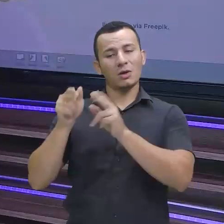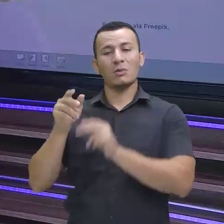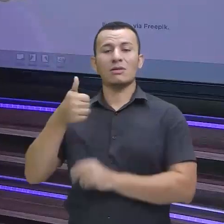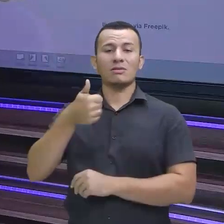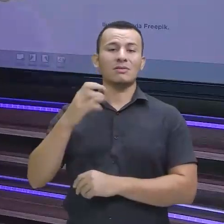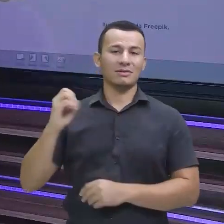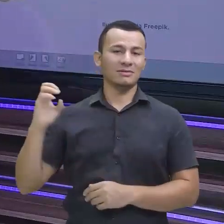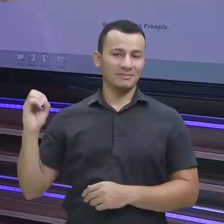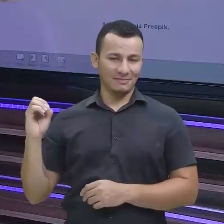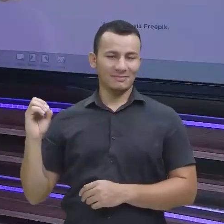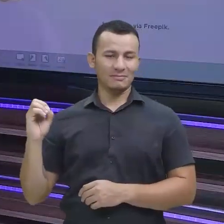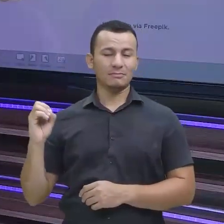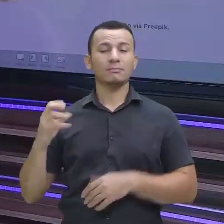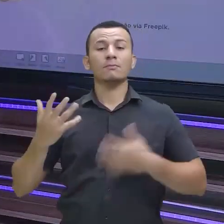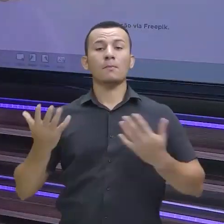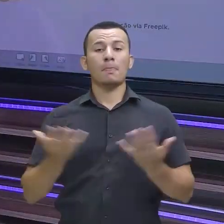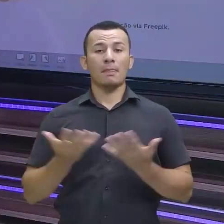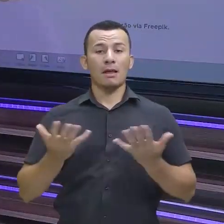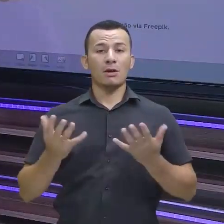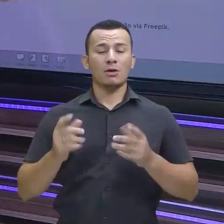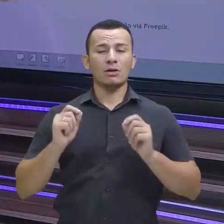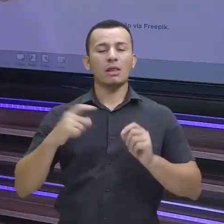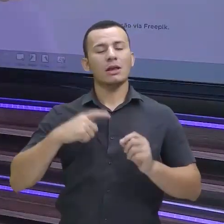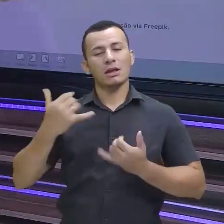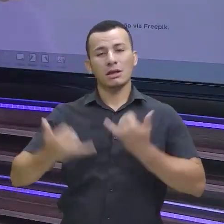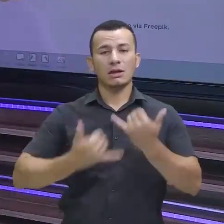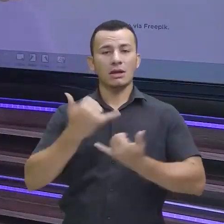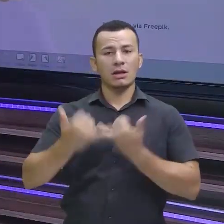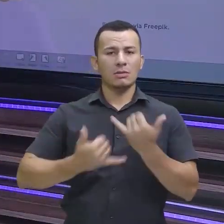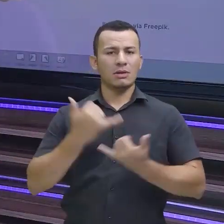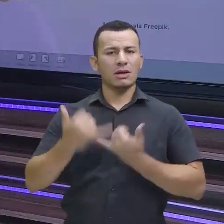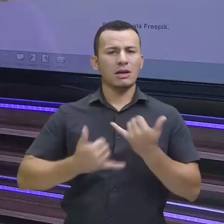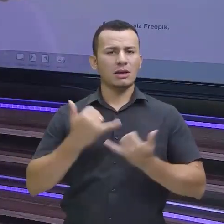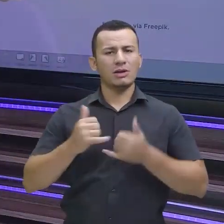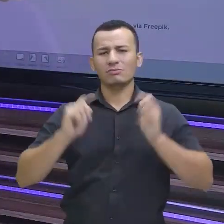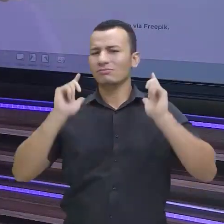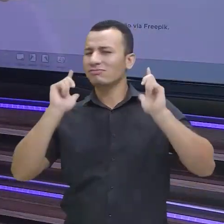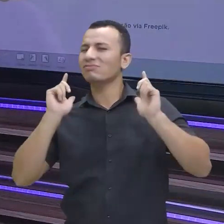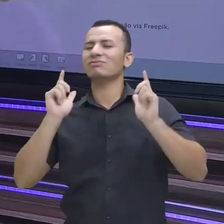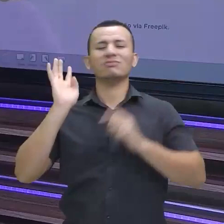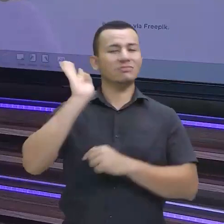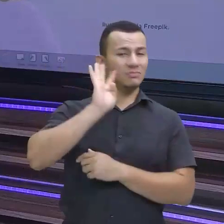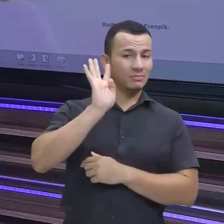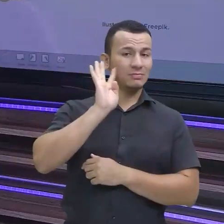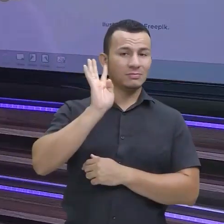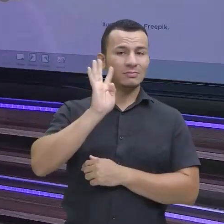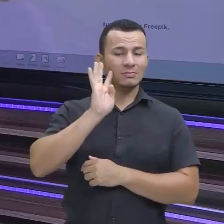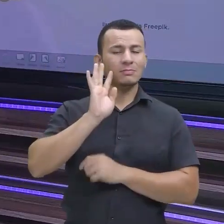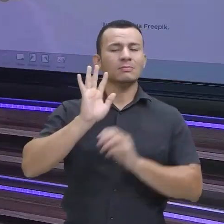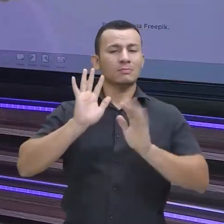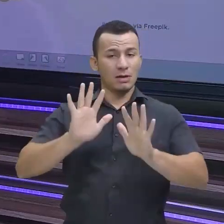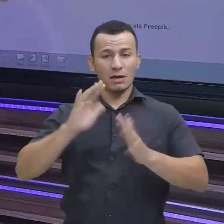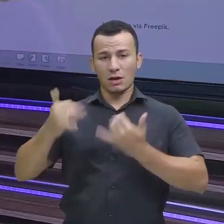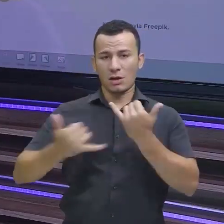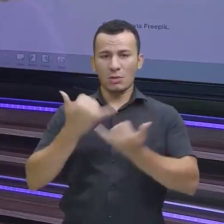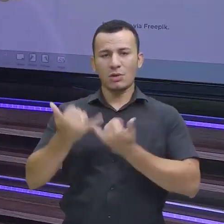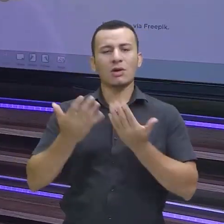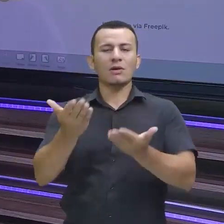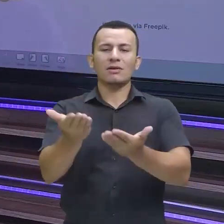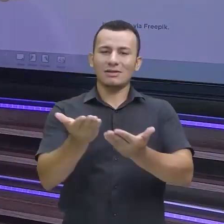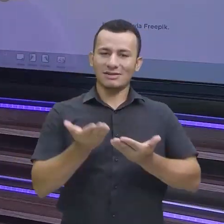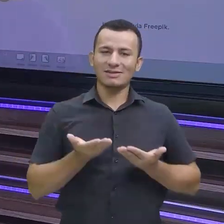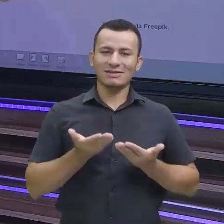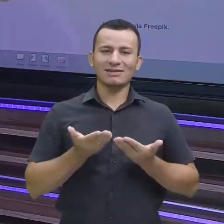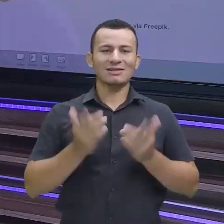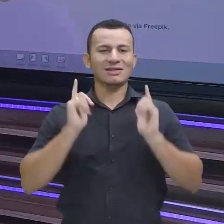Agora, nós vamos para uma brincadeira muito legal. E para brincar, eu convido você